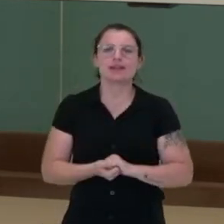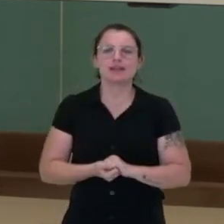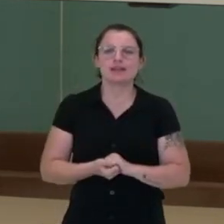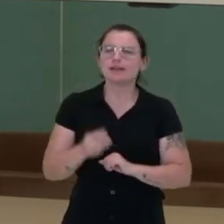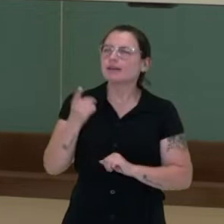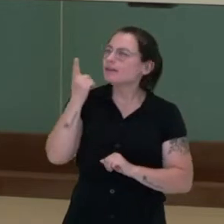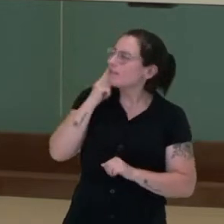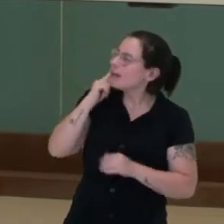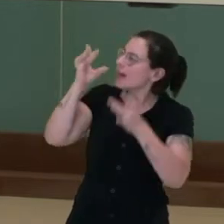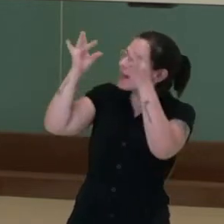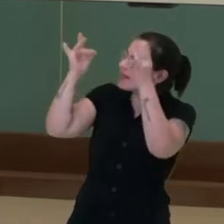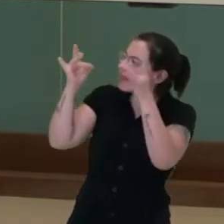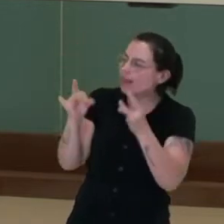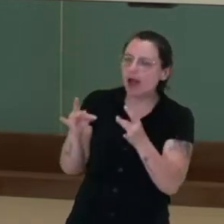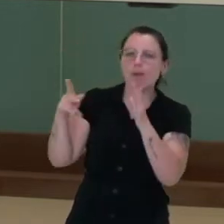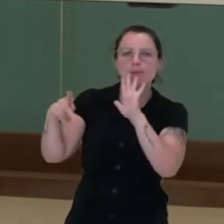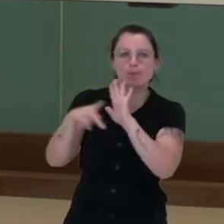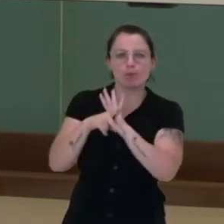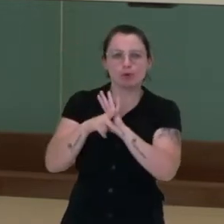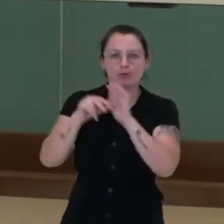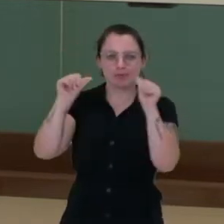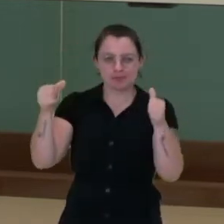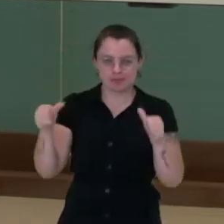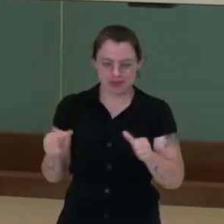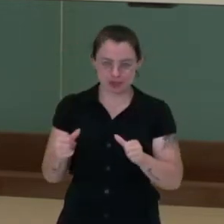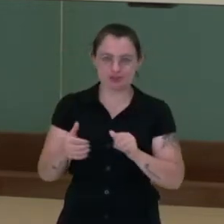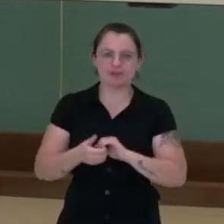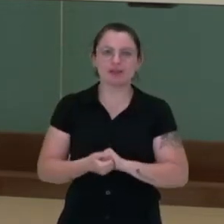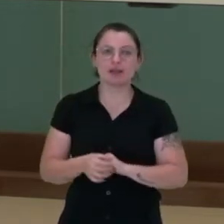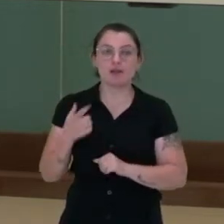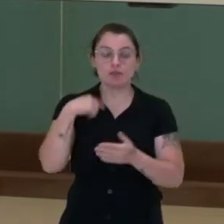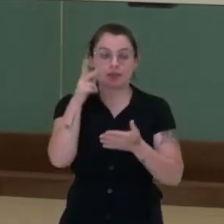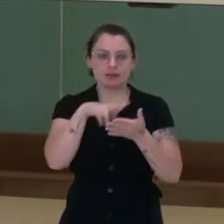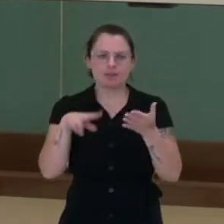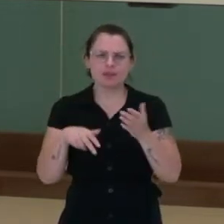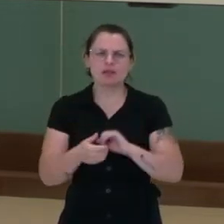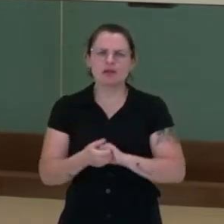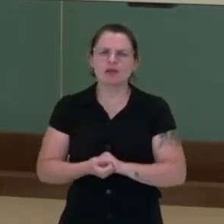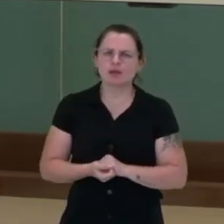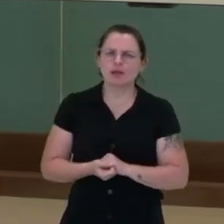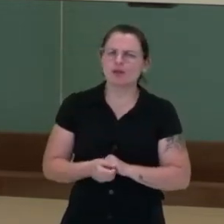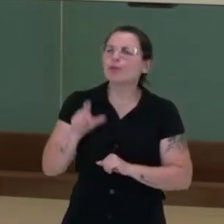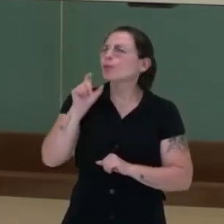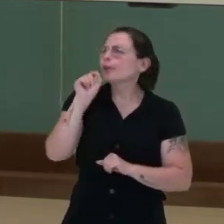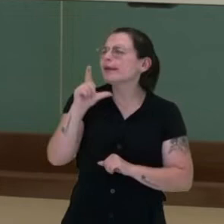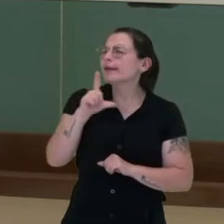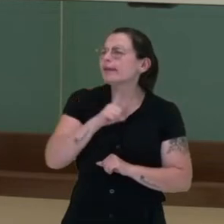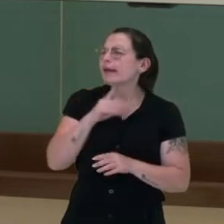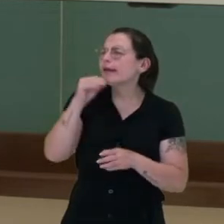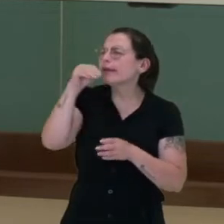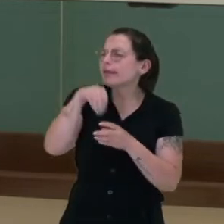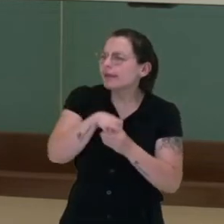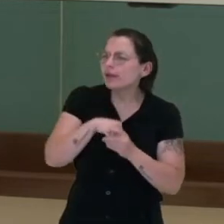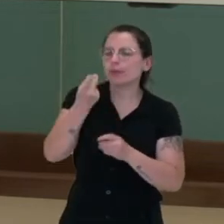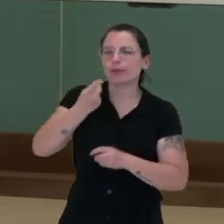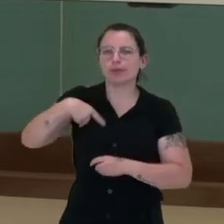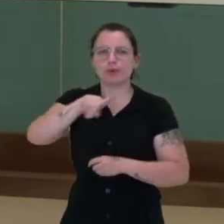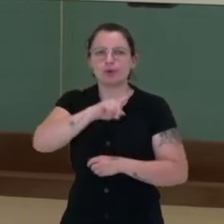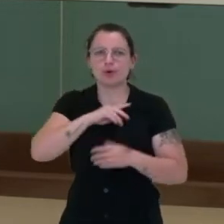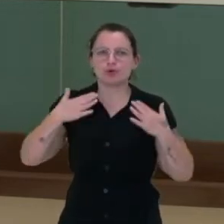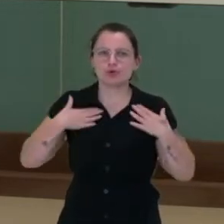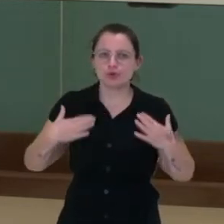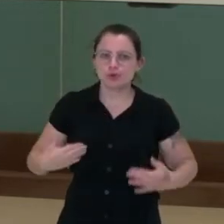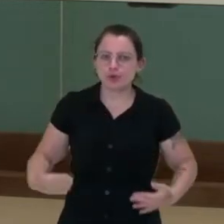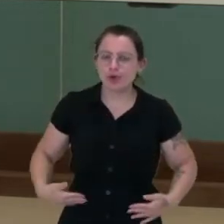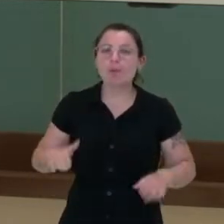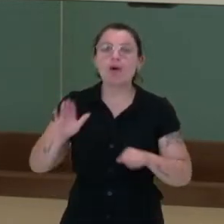os detalhes dessas imagens, eu vou ler o texto para você. O que há dentro do nosso corpo que nos ajuda